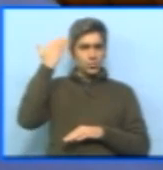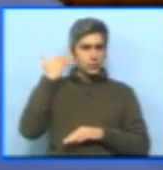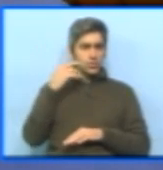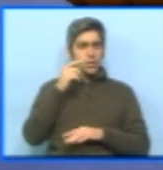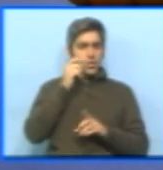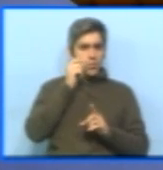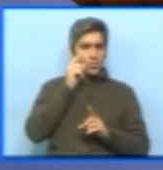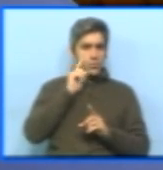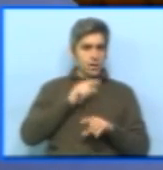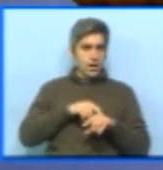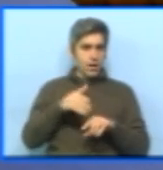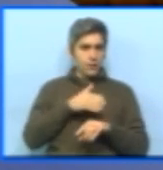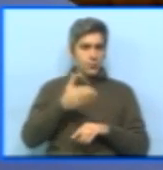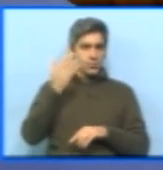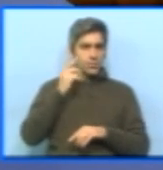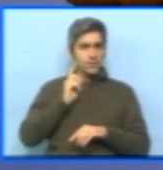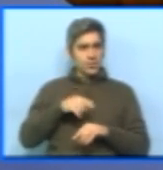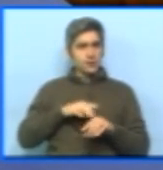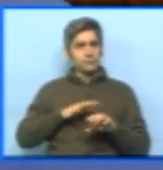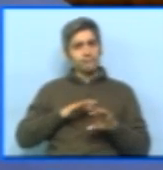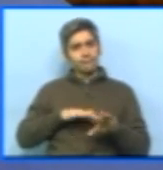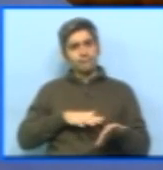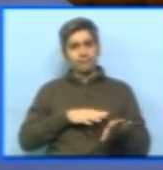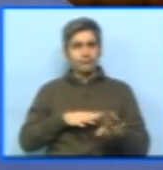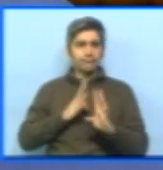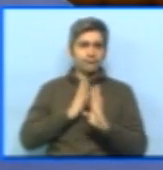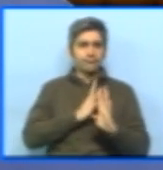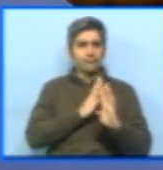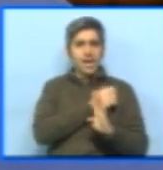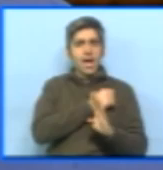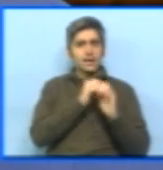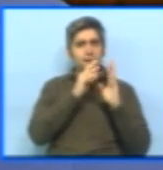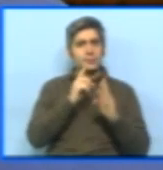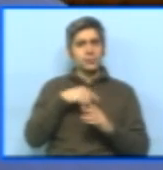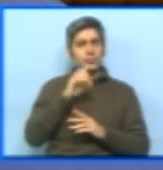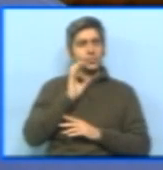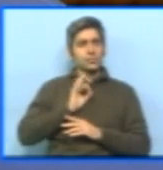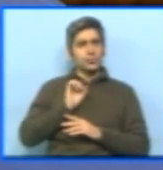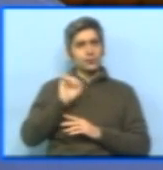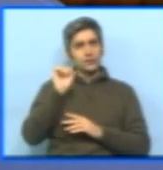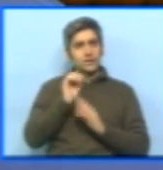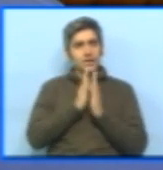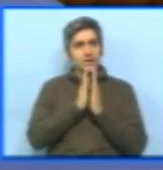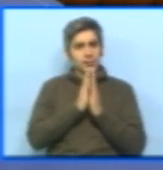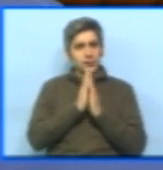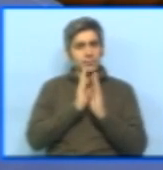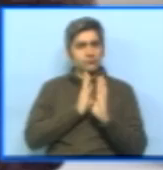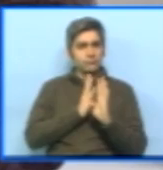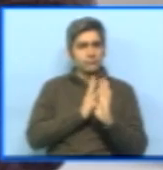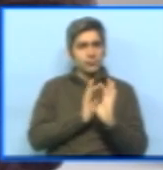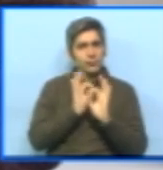homens e mulheres, na altura, começam a percorrer as casas de Nossa Senhora, as igrejas dedicadas a Nossa